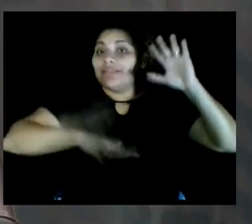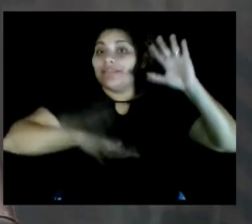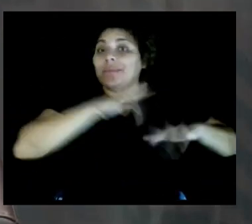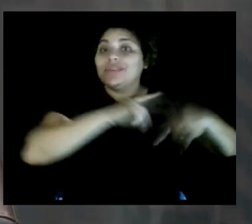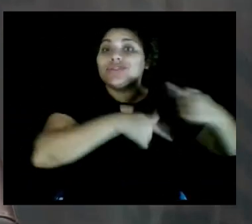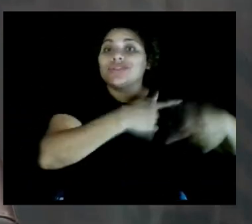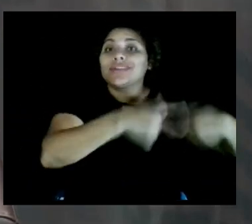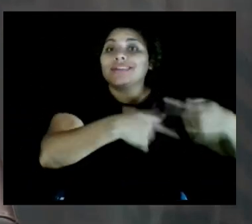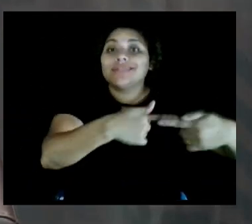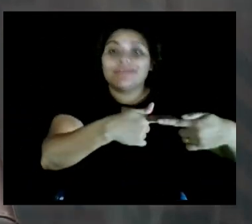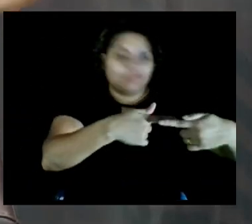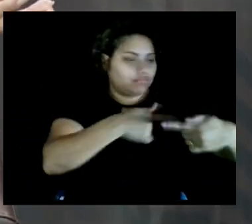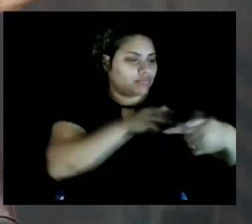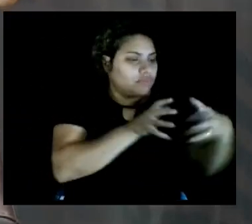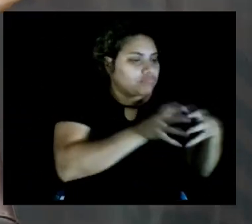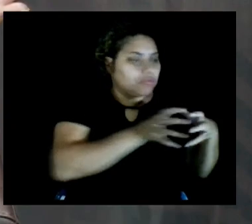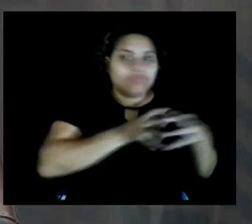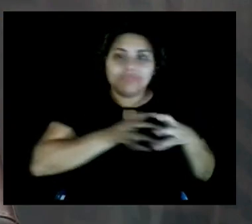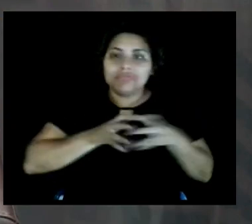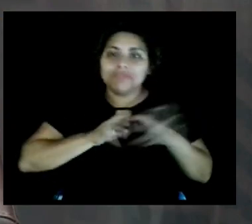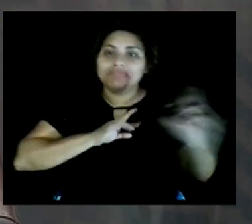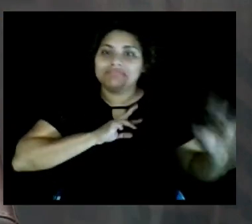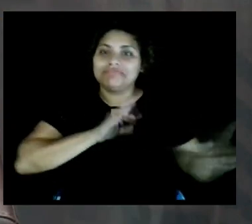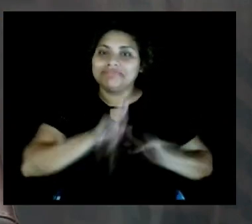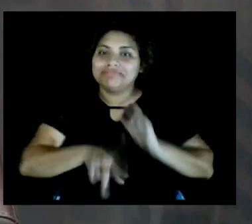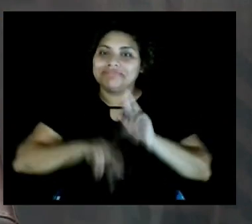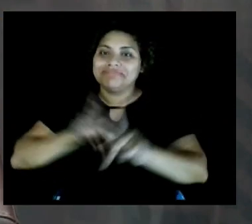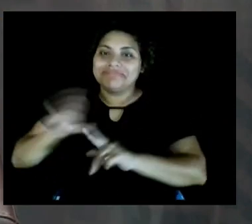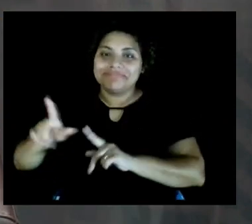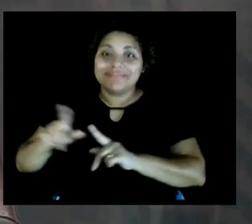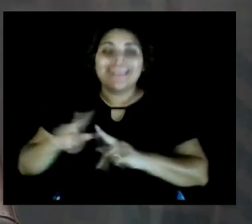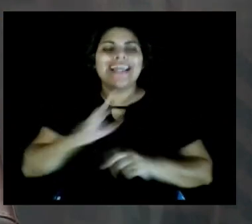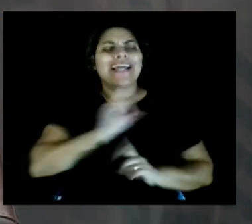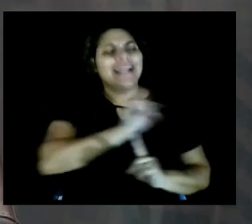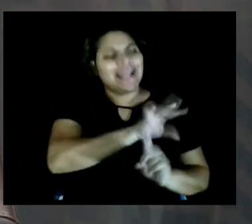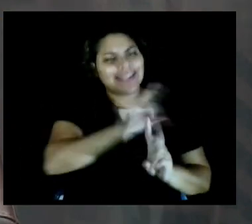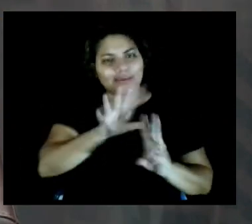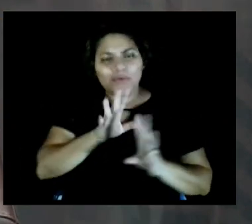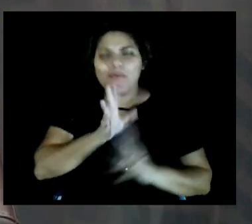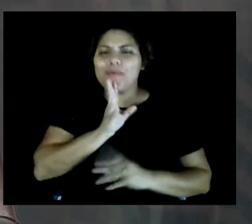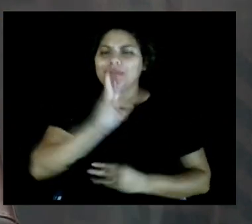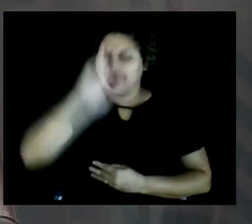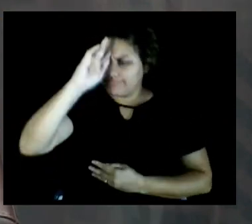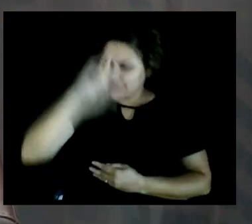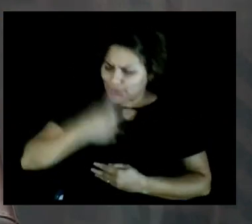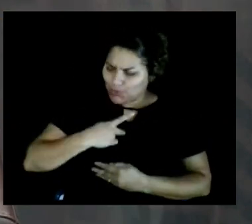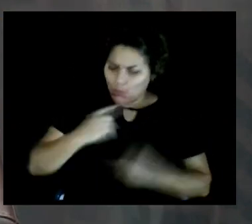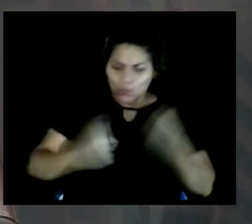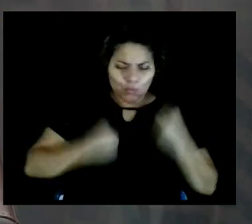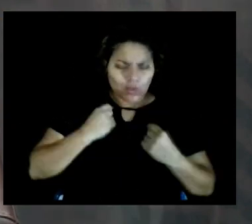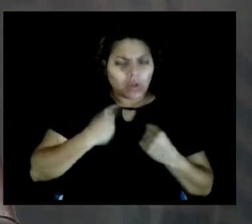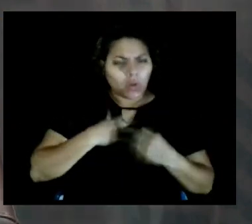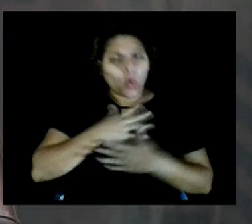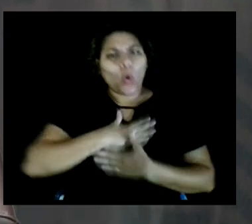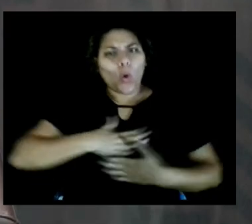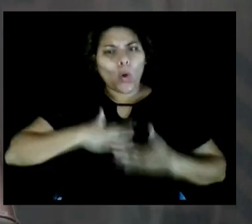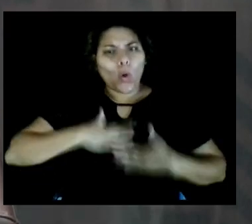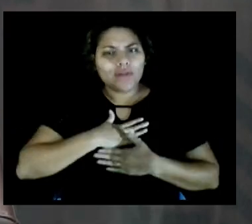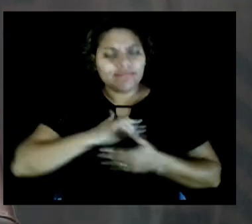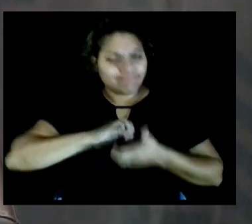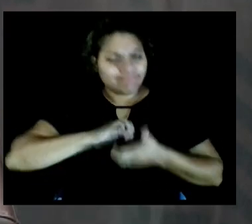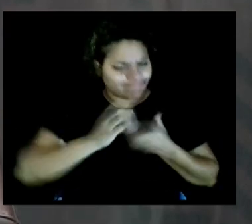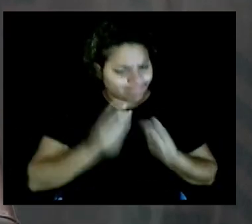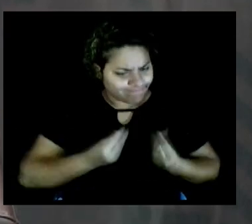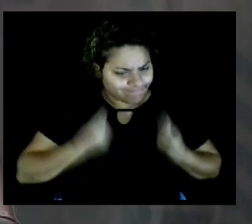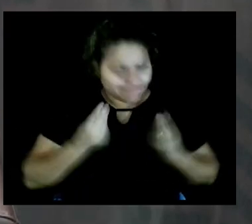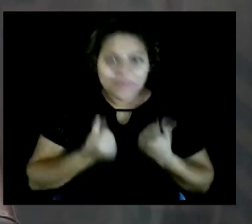própria e cada um, através do autoconhecimento, tem que perceber o que faz sentido para mim, o que eu busco realmente. E aí,